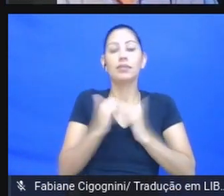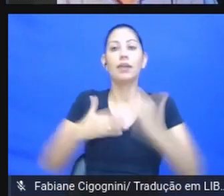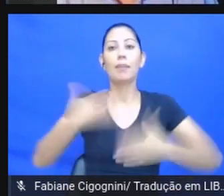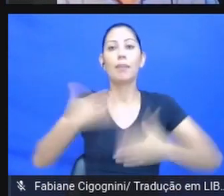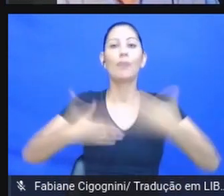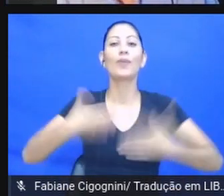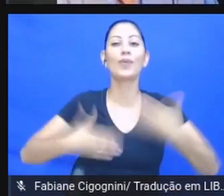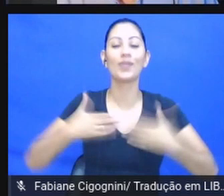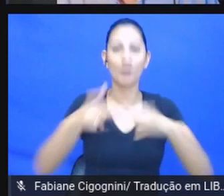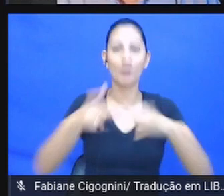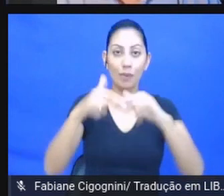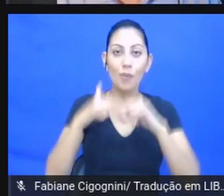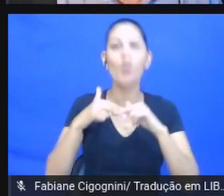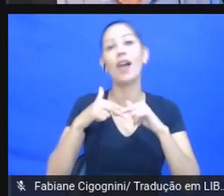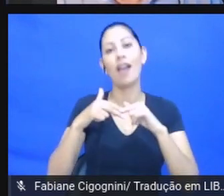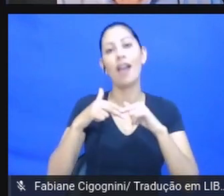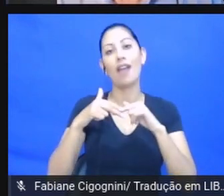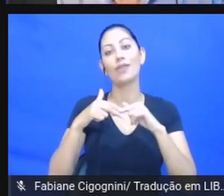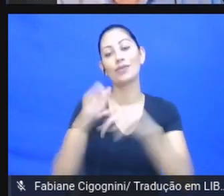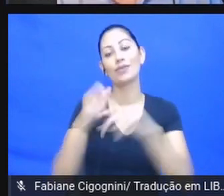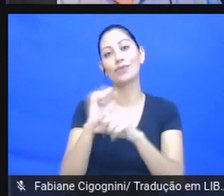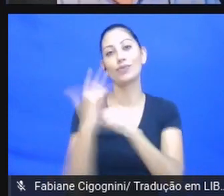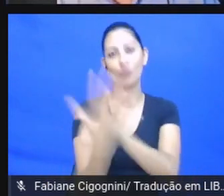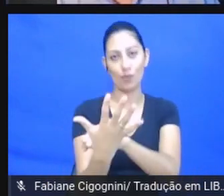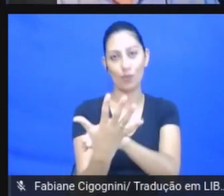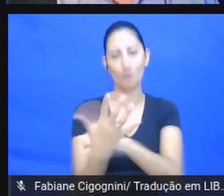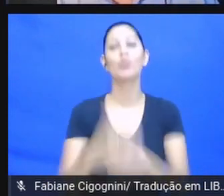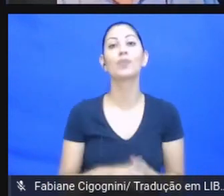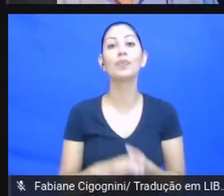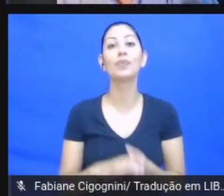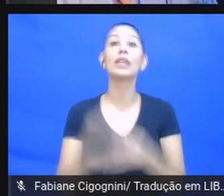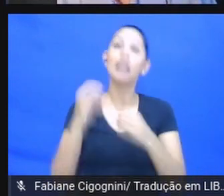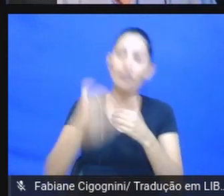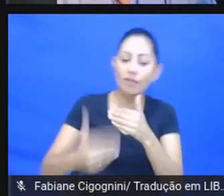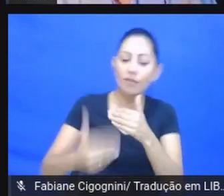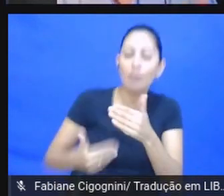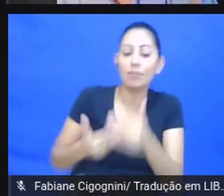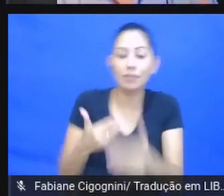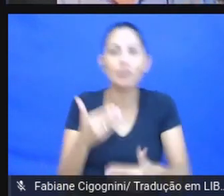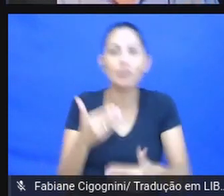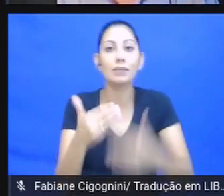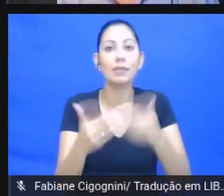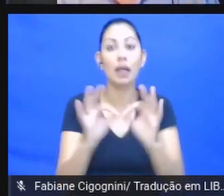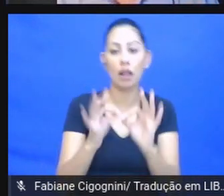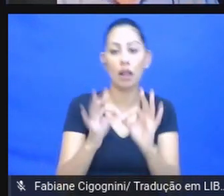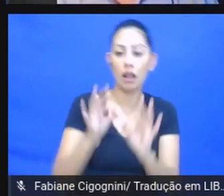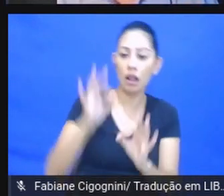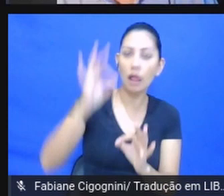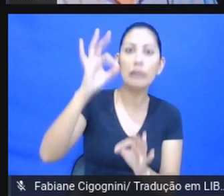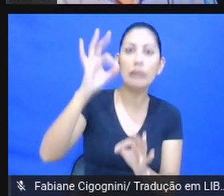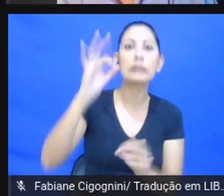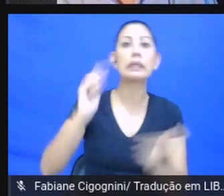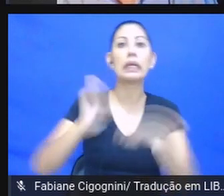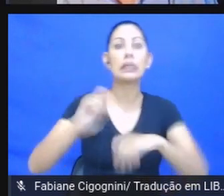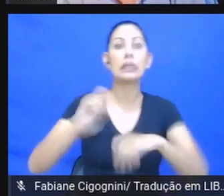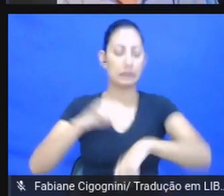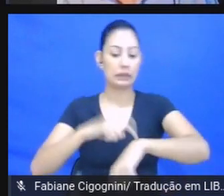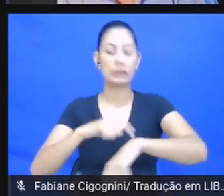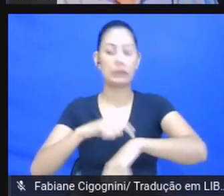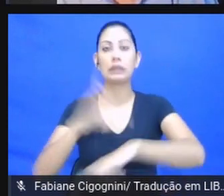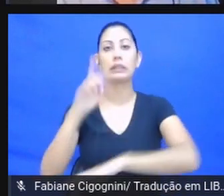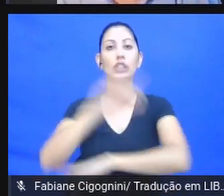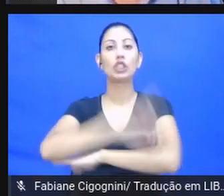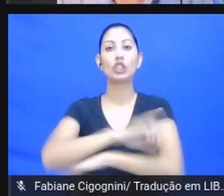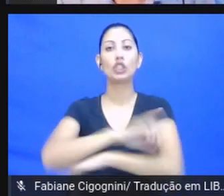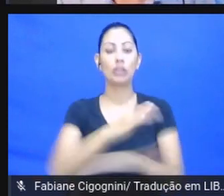e vão aos poucos, na medida que esse confinamento se estende, eles vão adotando agora medidas